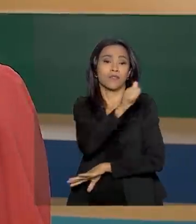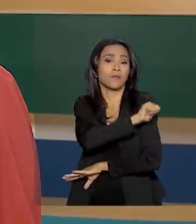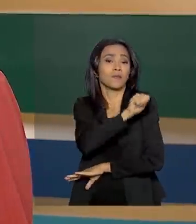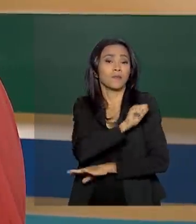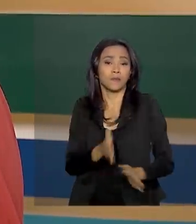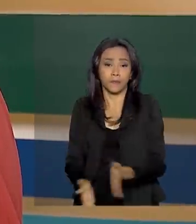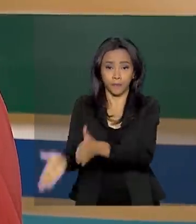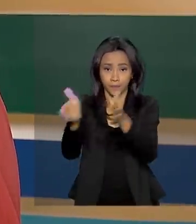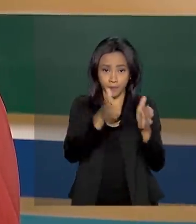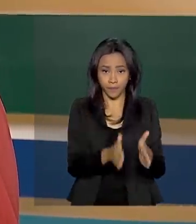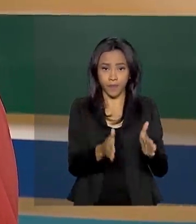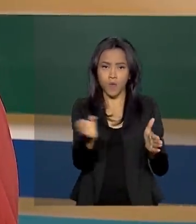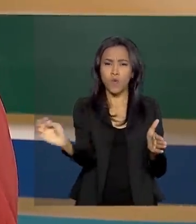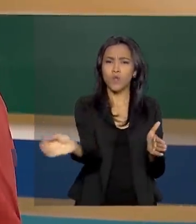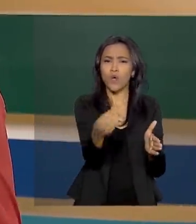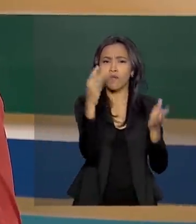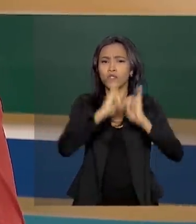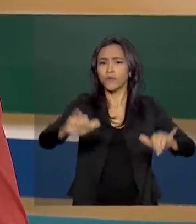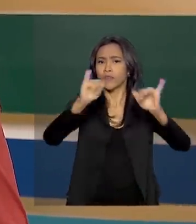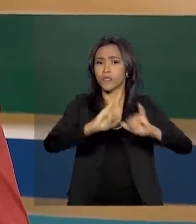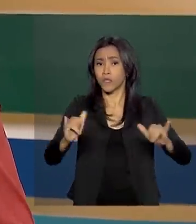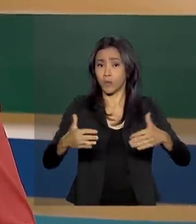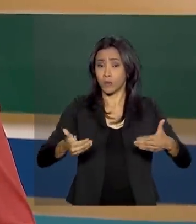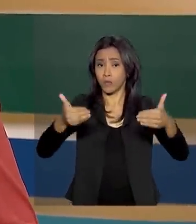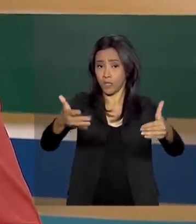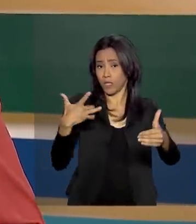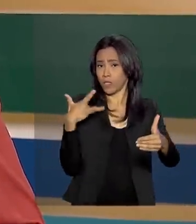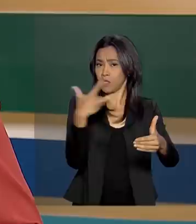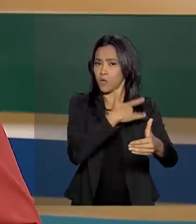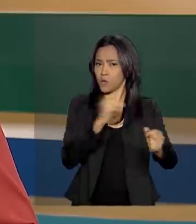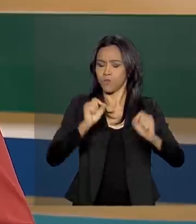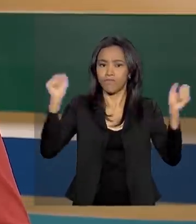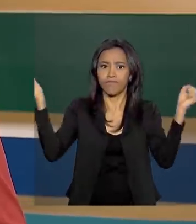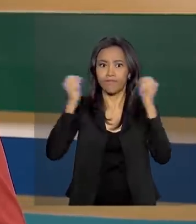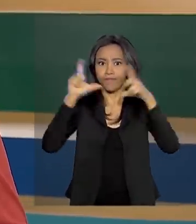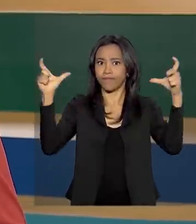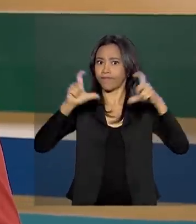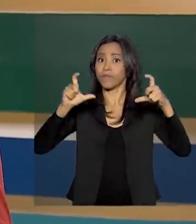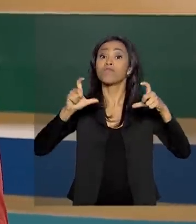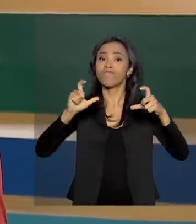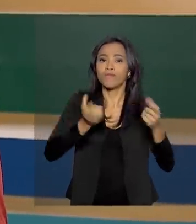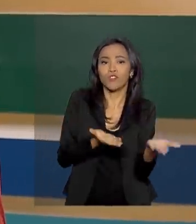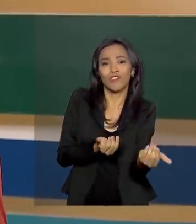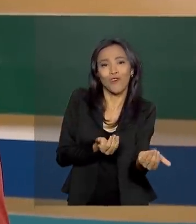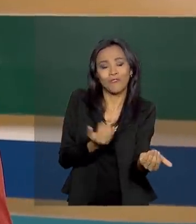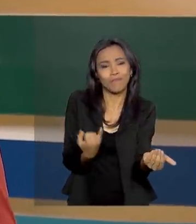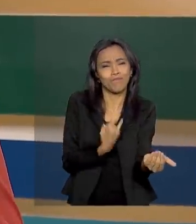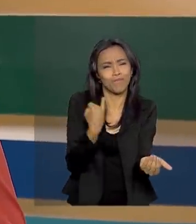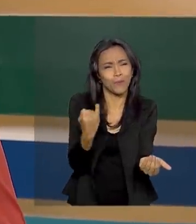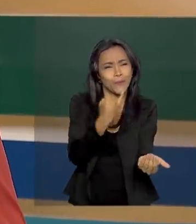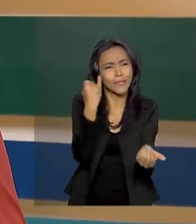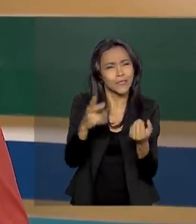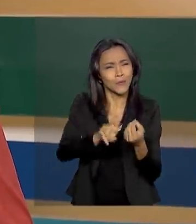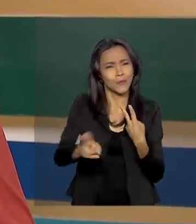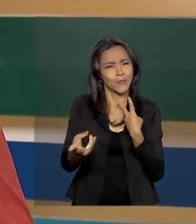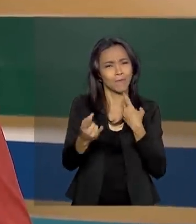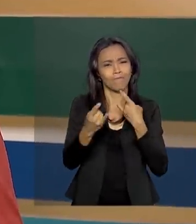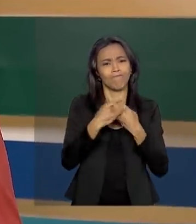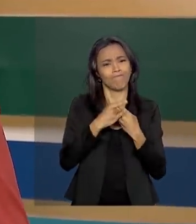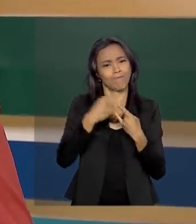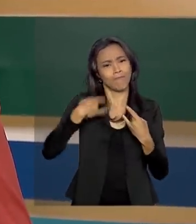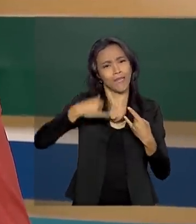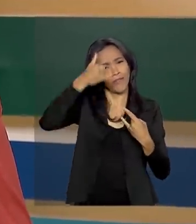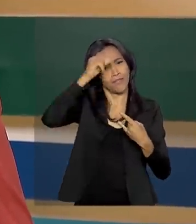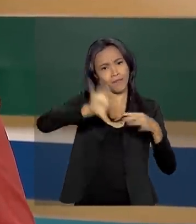uma nova campanha do ministério da saúde traz um alerta aos jovens sobre a importância do preservativo para evitar